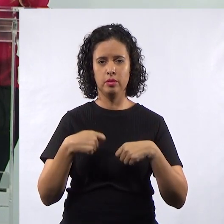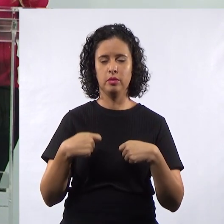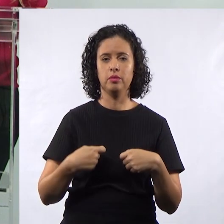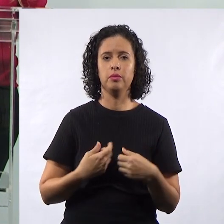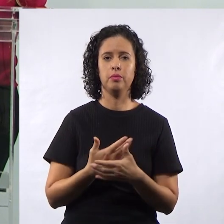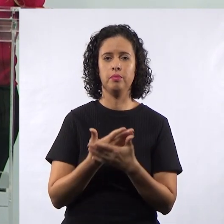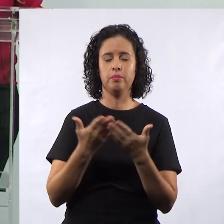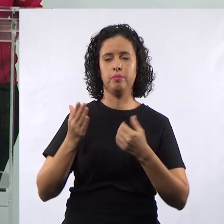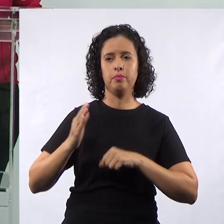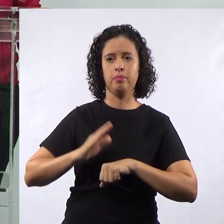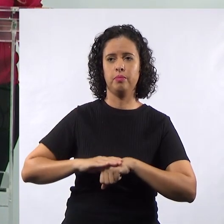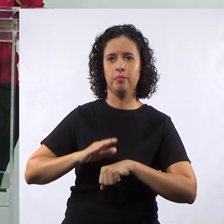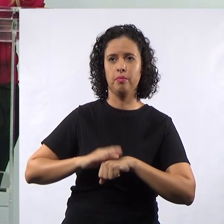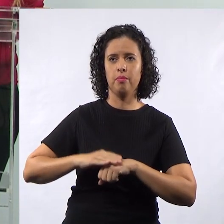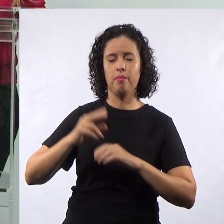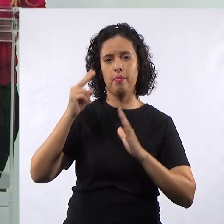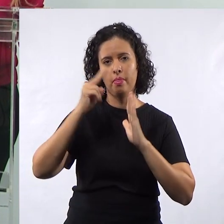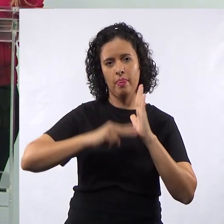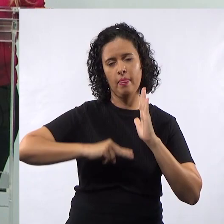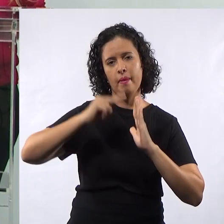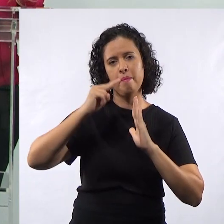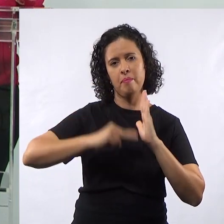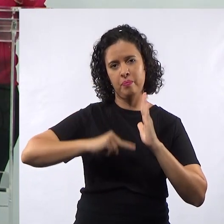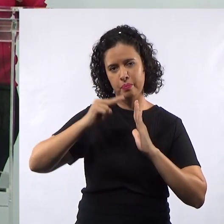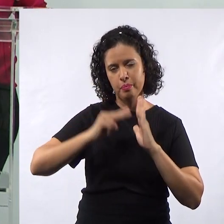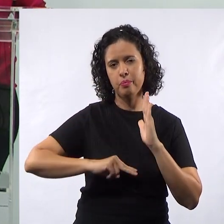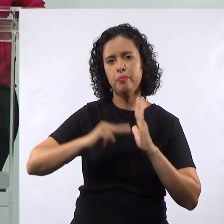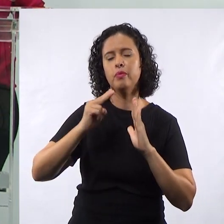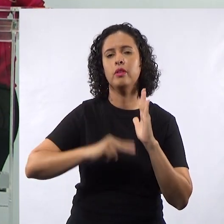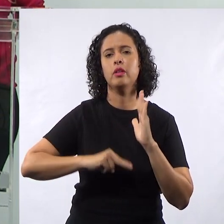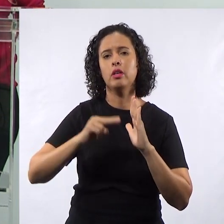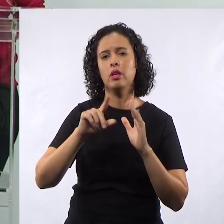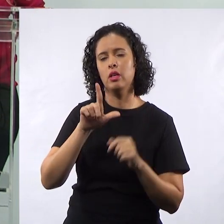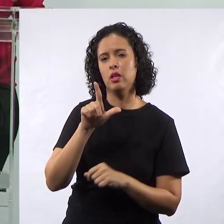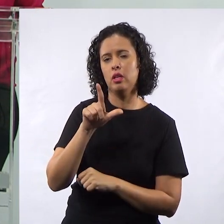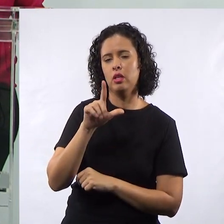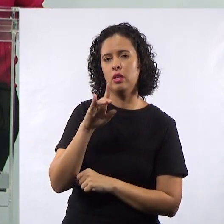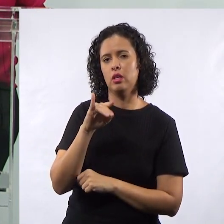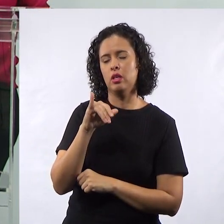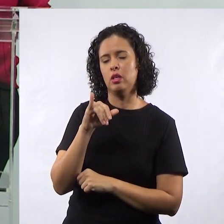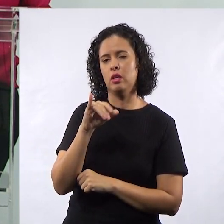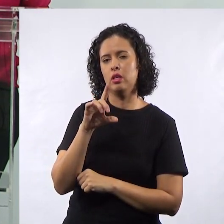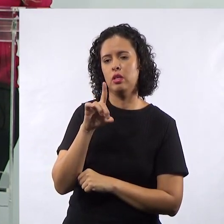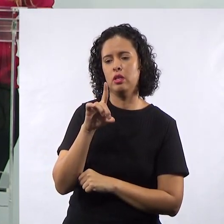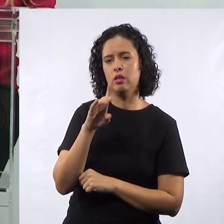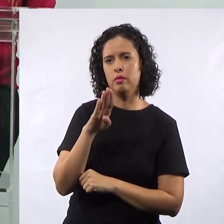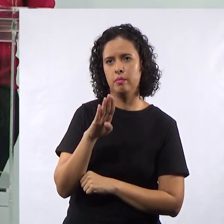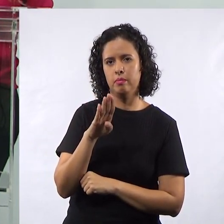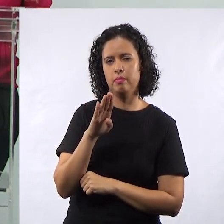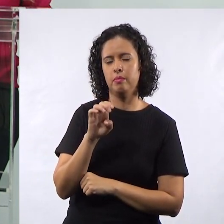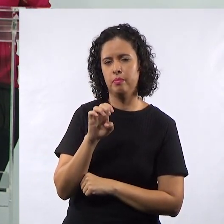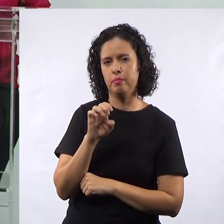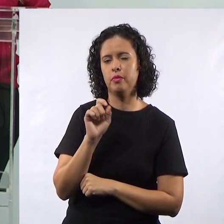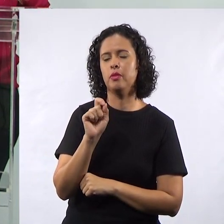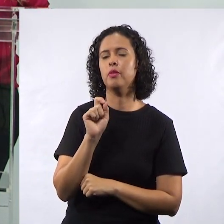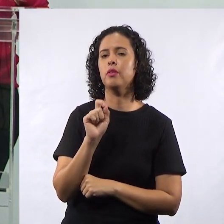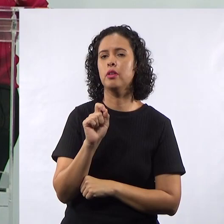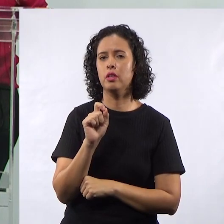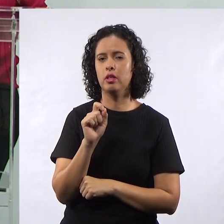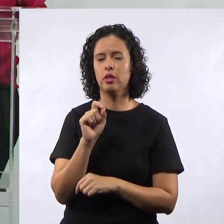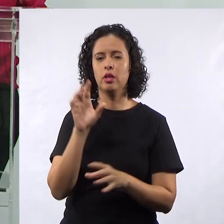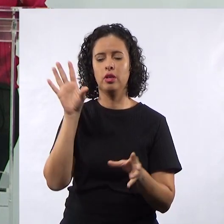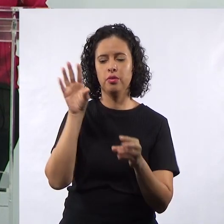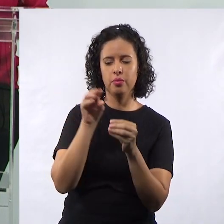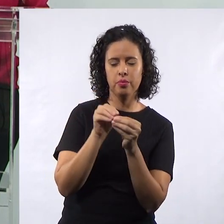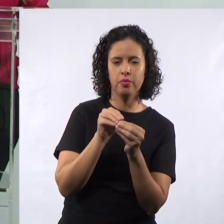de fato, você faça a leitura da LINDB, porque aqui eu trouxe um resumo para vocês sobre